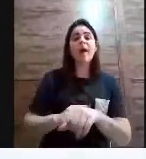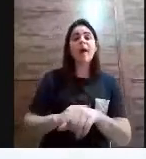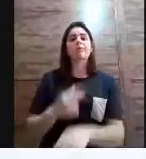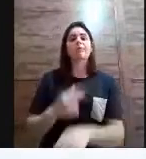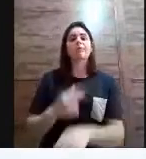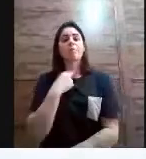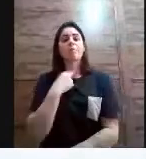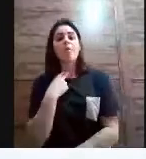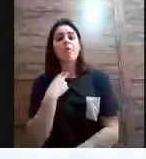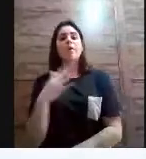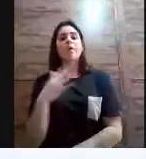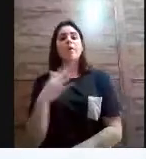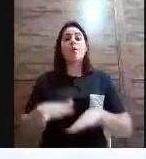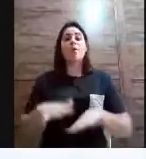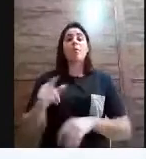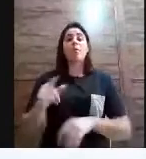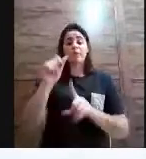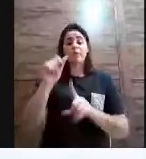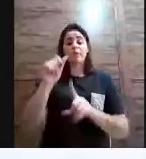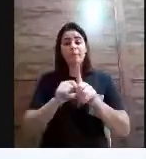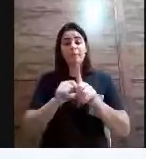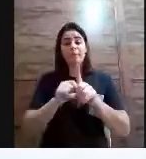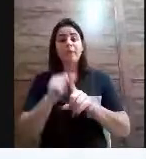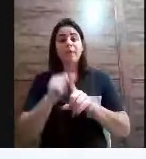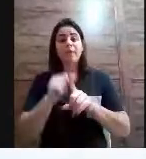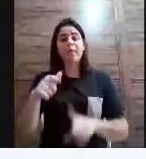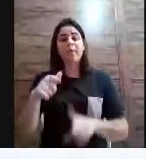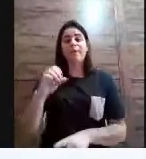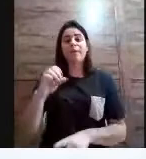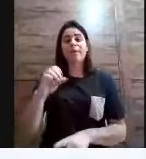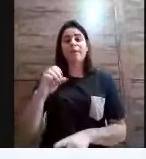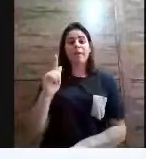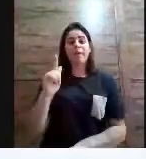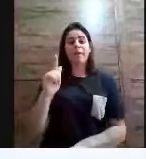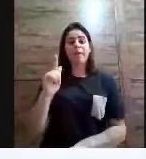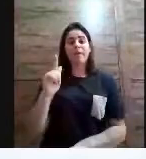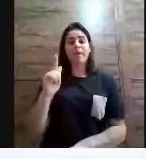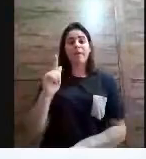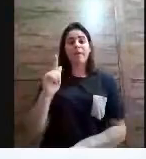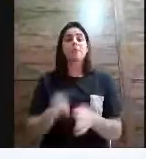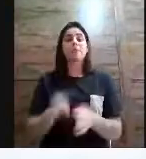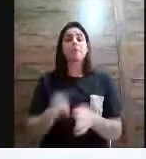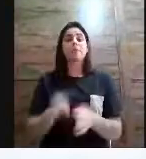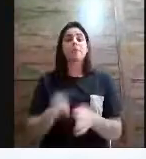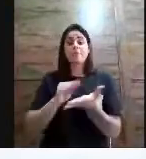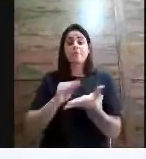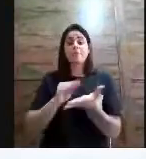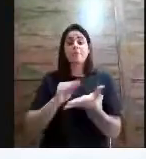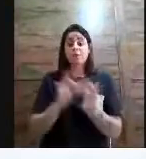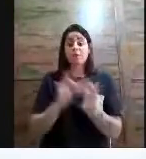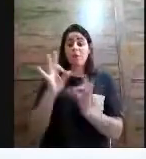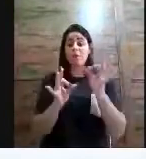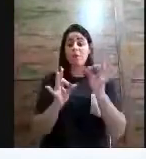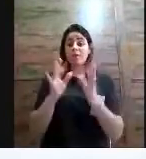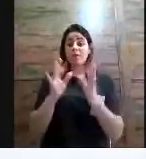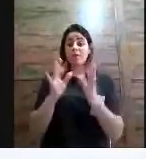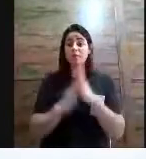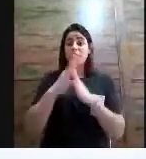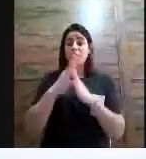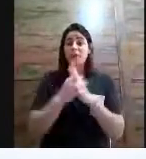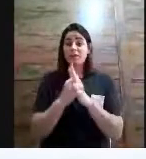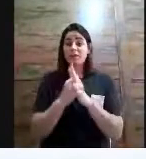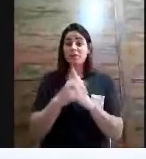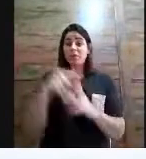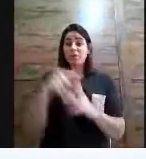várias informações que a gente fica preocupado porque não há um planejamento de logística no Brasil, porque é o Ministério Público,